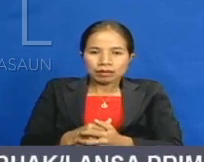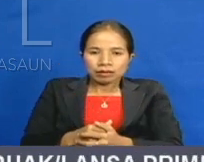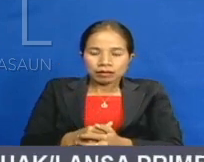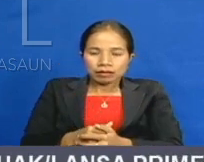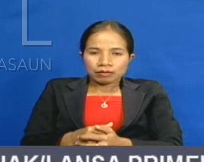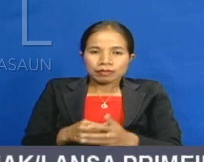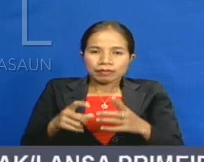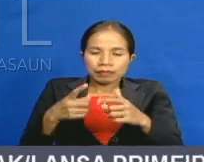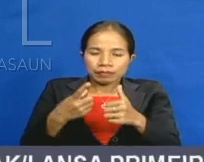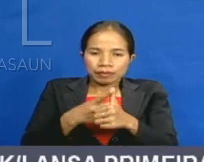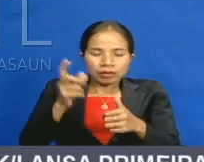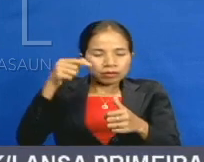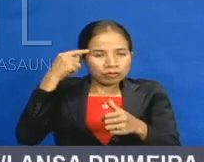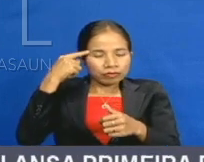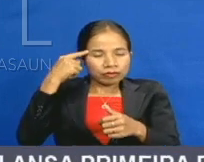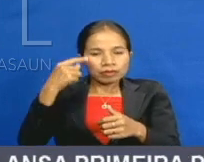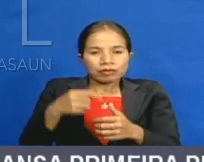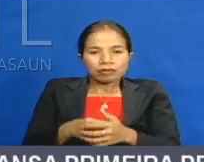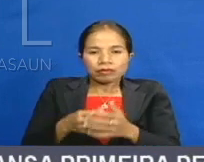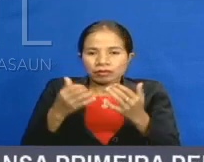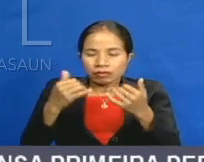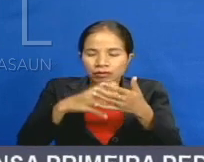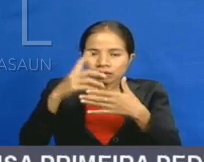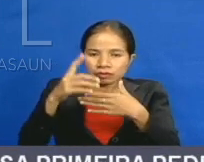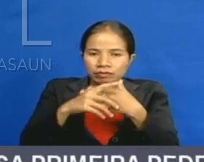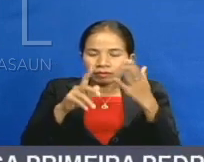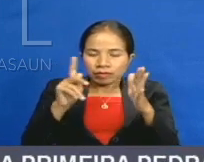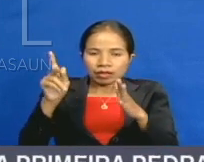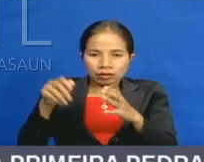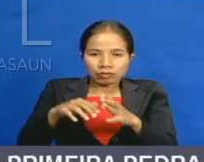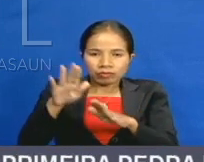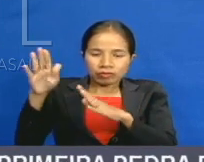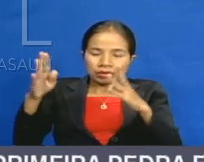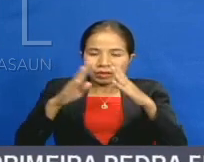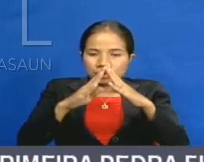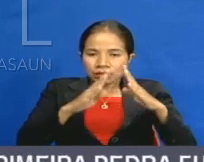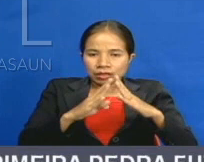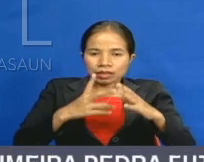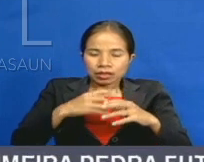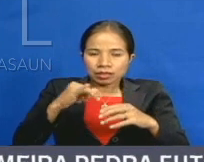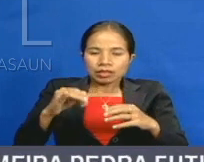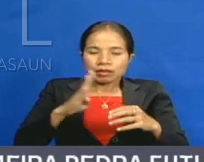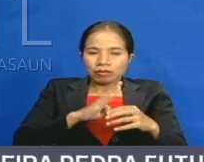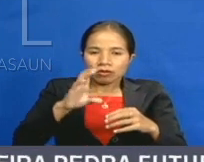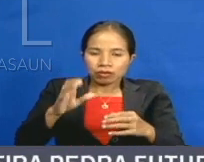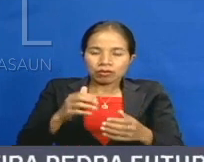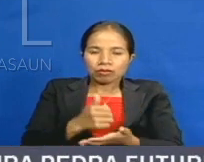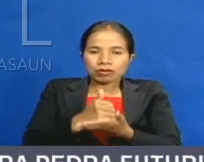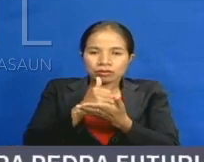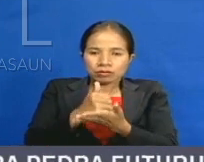Conseguir as primeiro governo constitucional desenvolve o plano de urbanização de cidade dele e na cidade de Bacau com apoio de